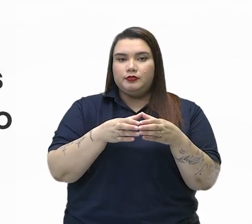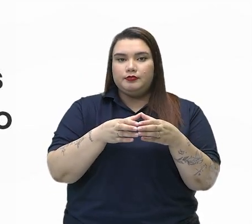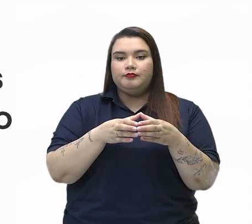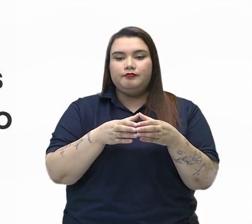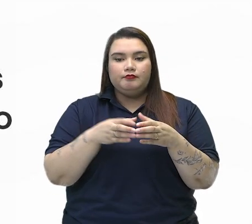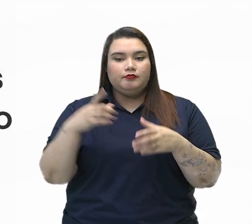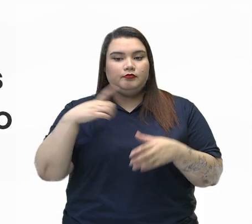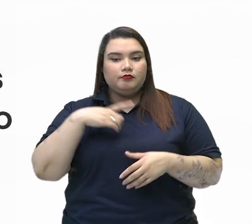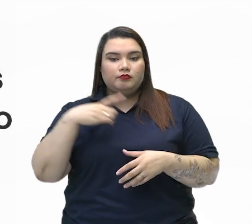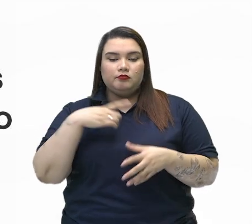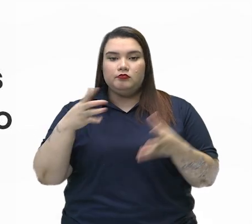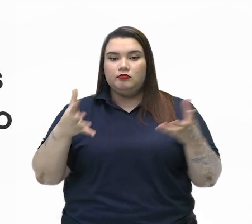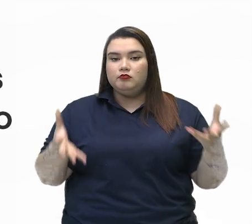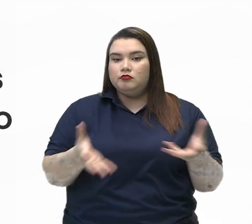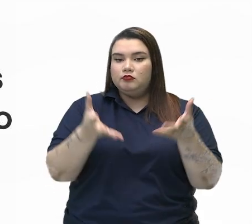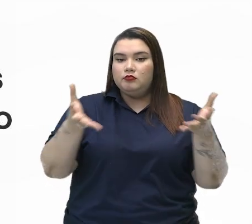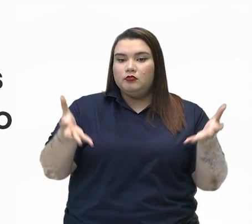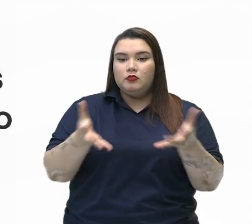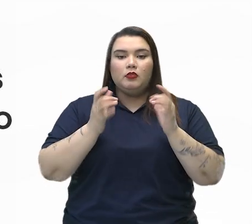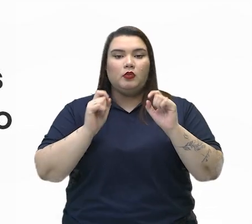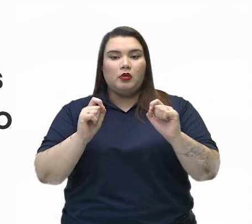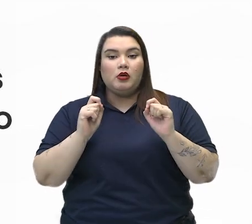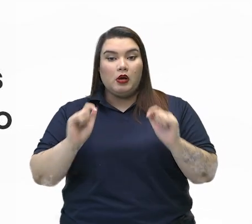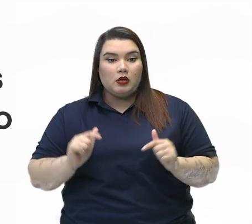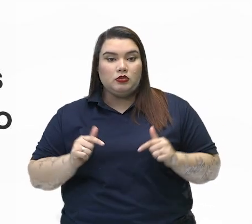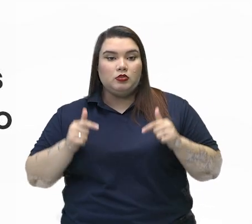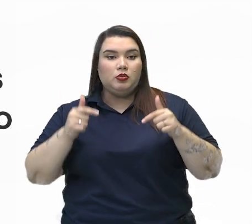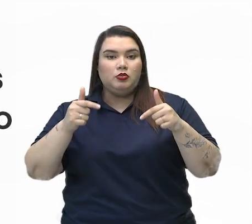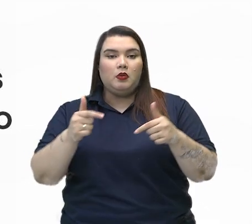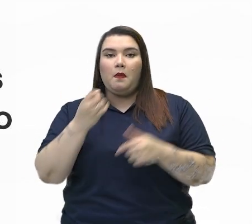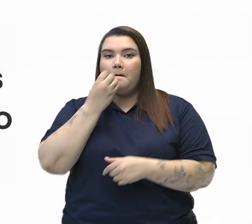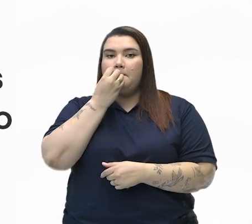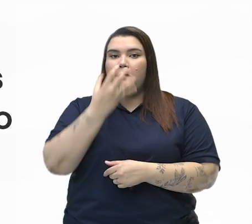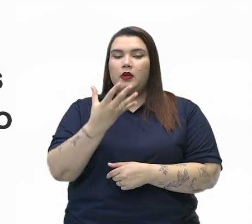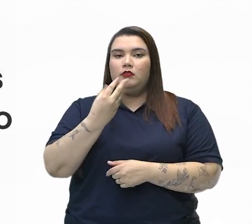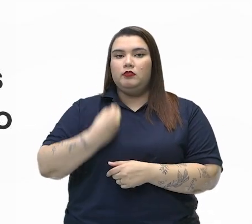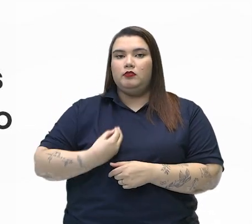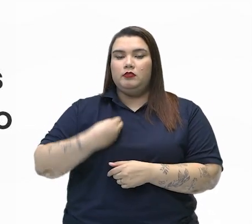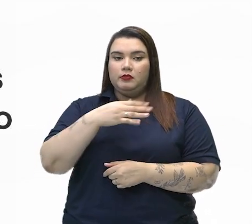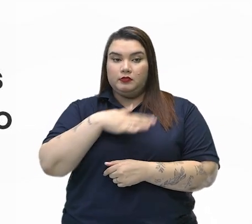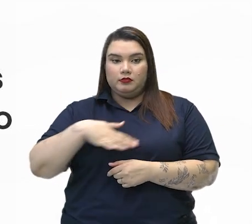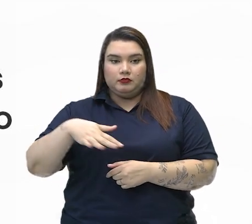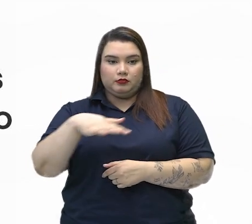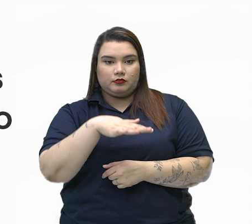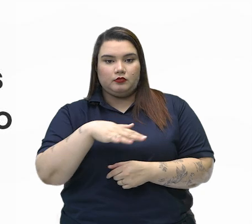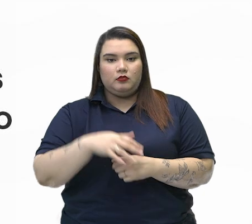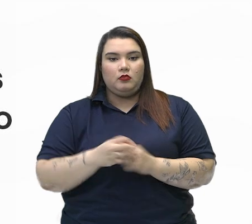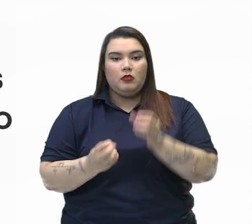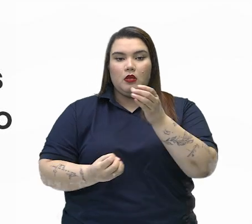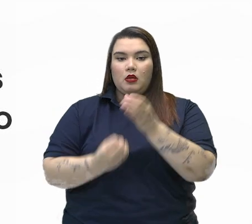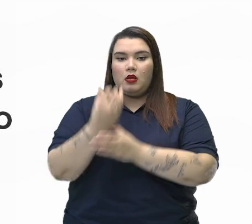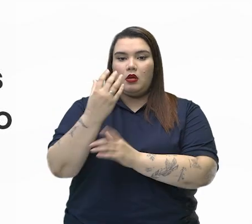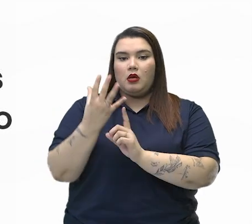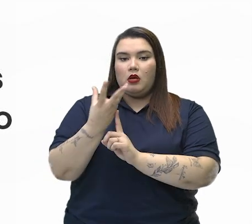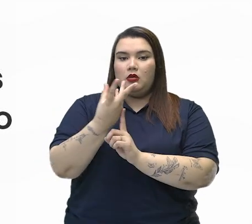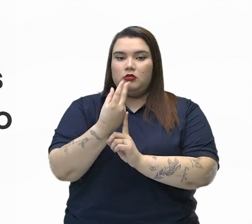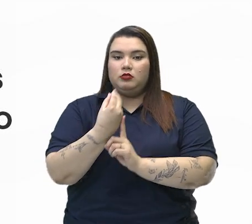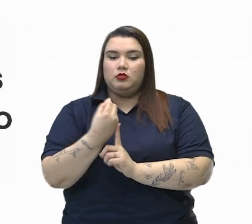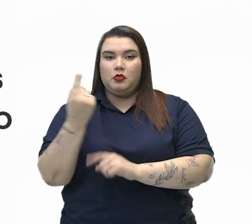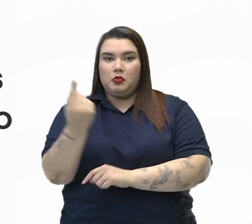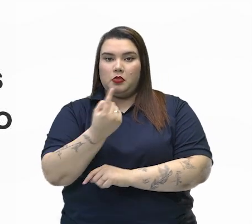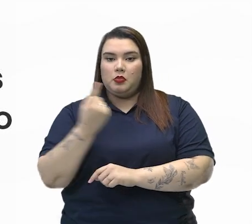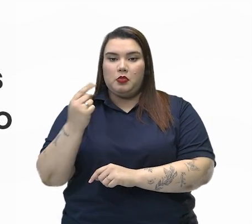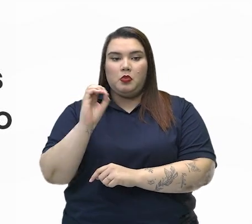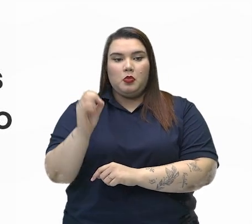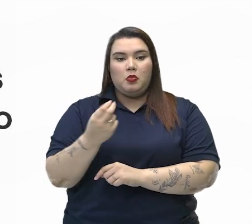ou colaborativamente que promovam intervenções para o bem comum. As criações